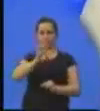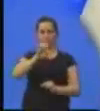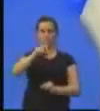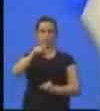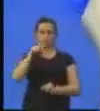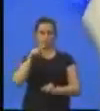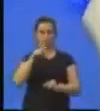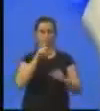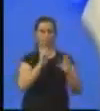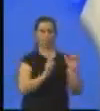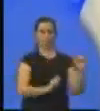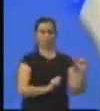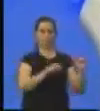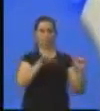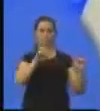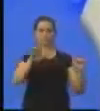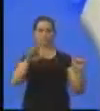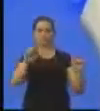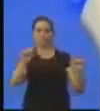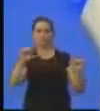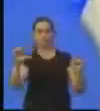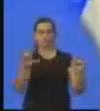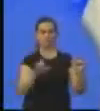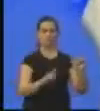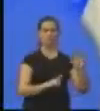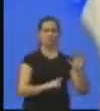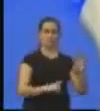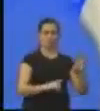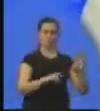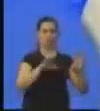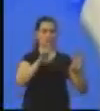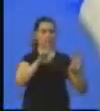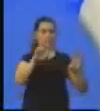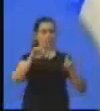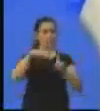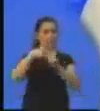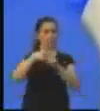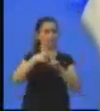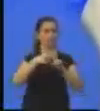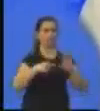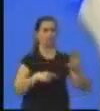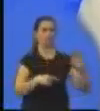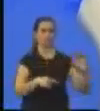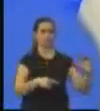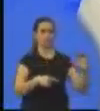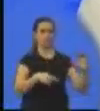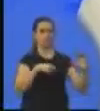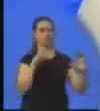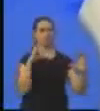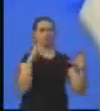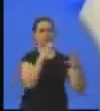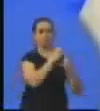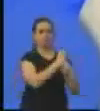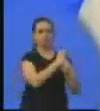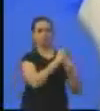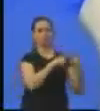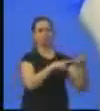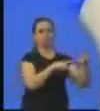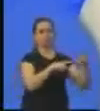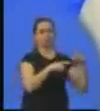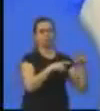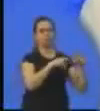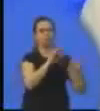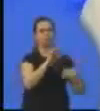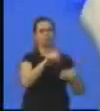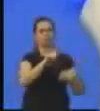real. Alternativa B, real positivo, que é o R+. Alternativa C, conjunto dos x, tal